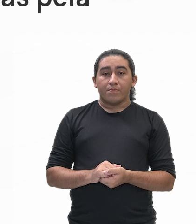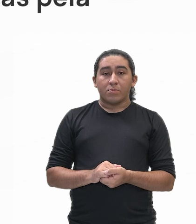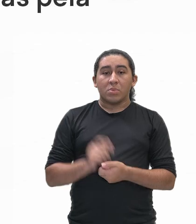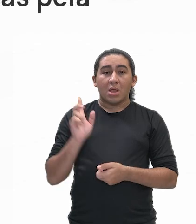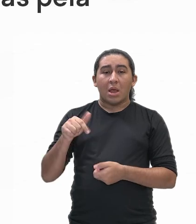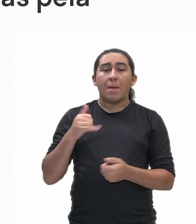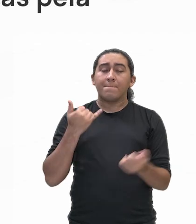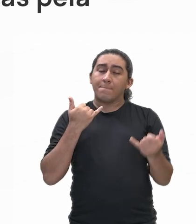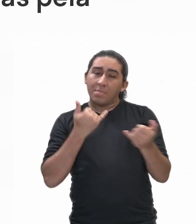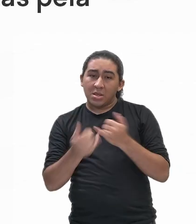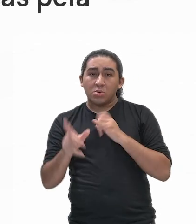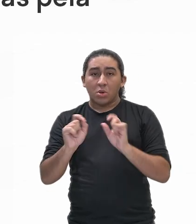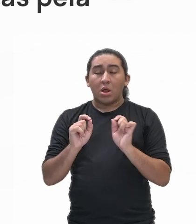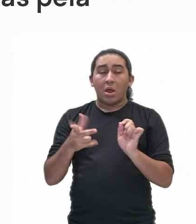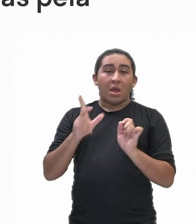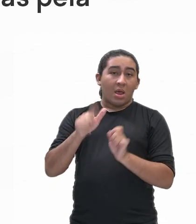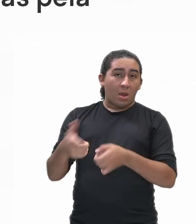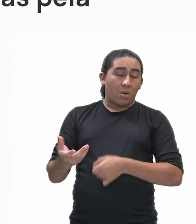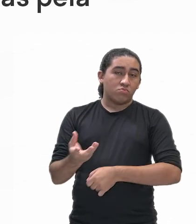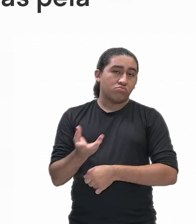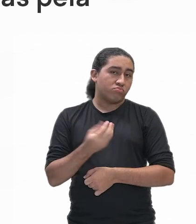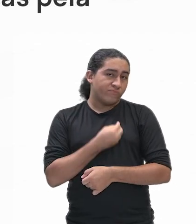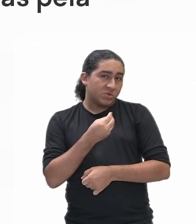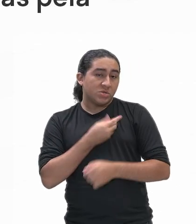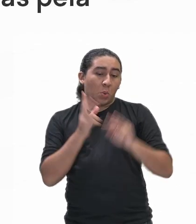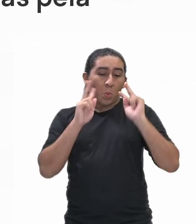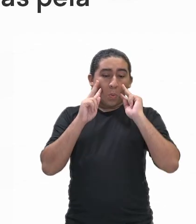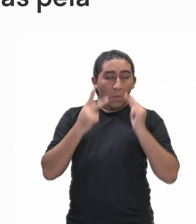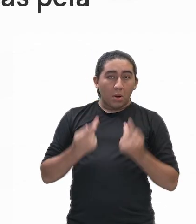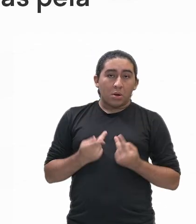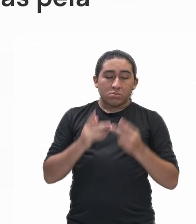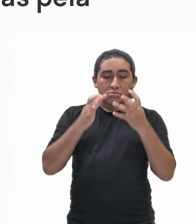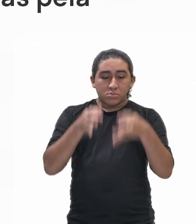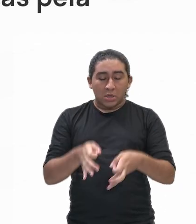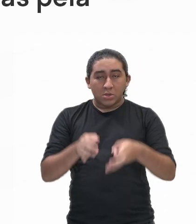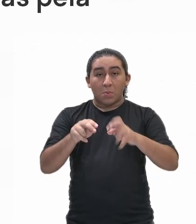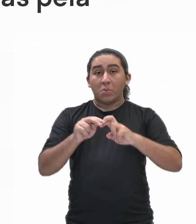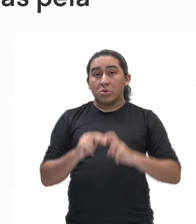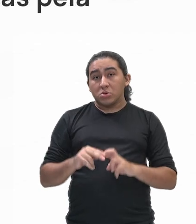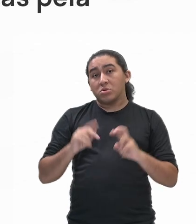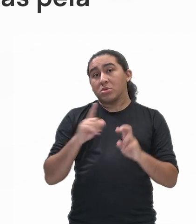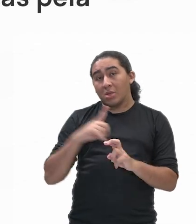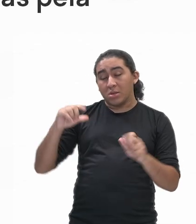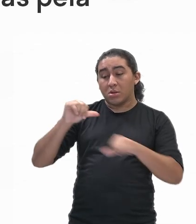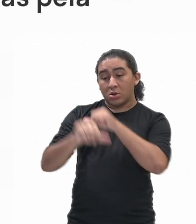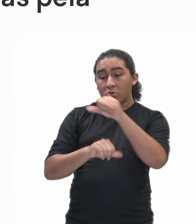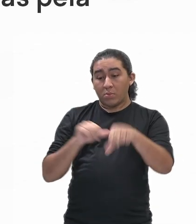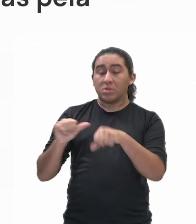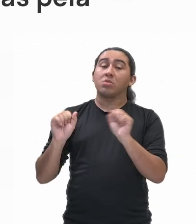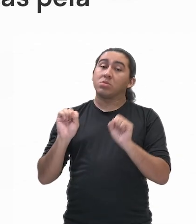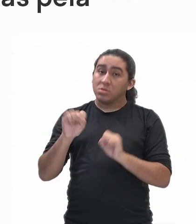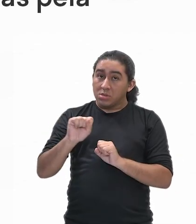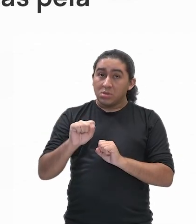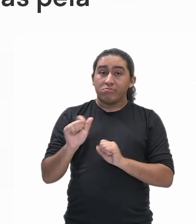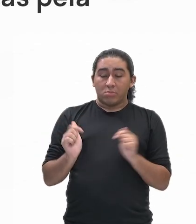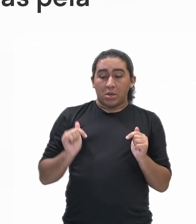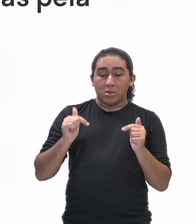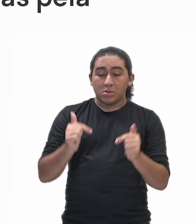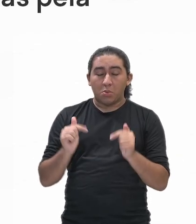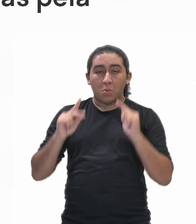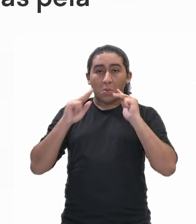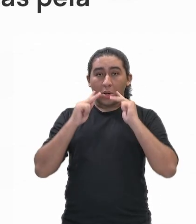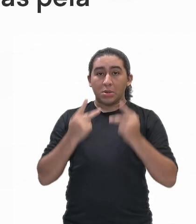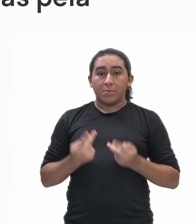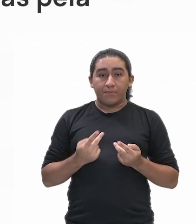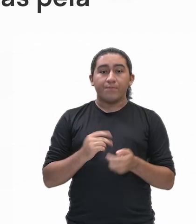como realidade humana e, portanto, passíveis de serem transformadas pela ação humana.